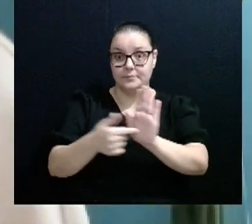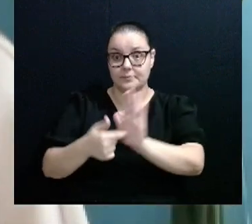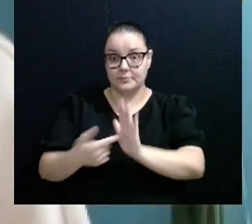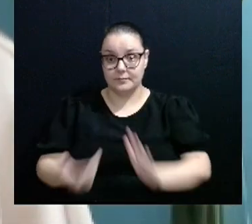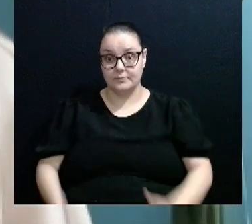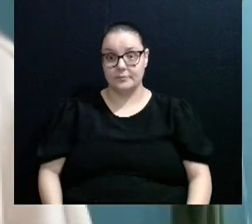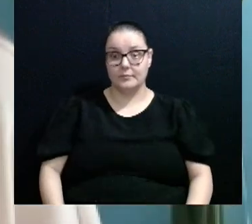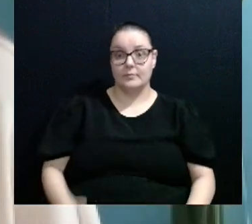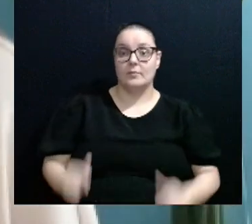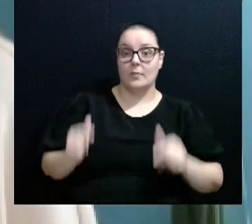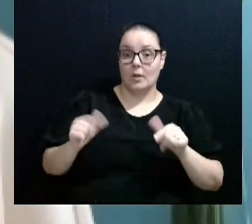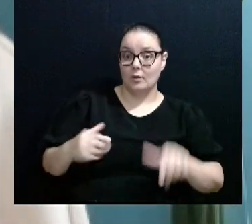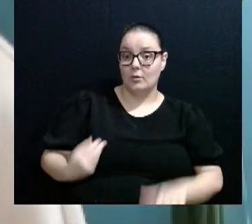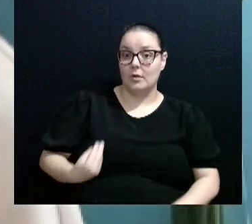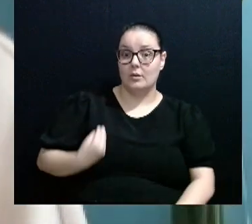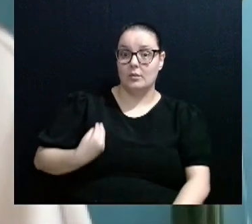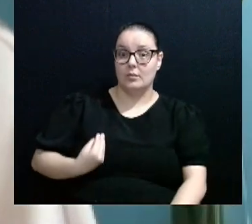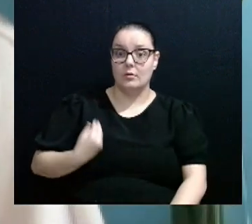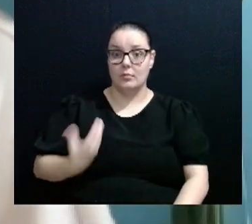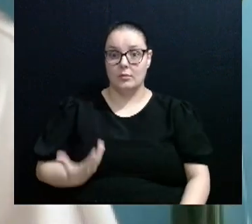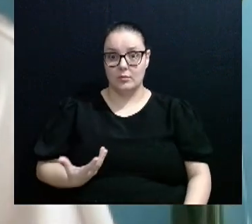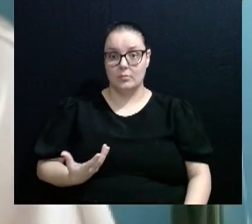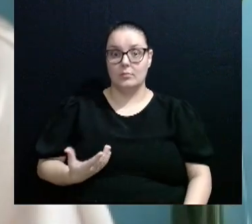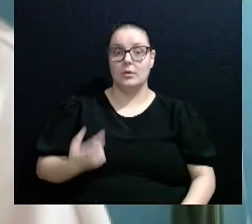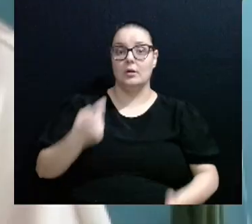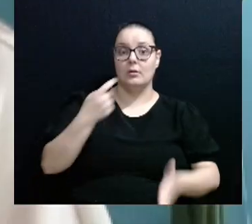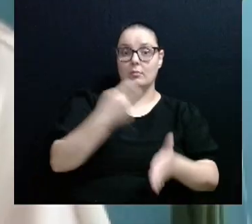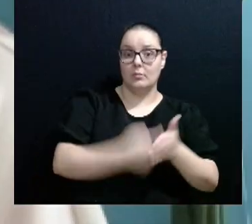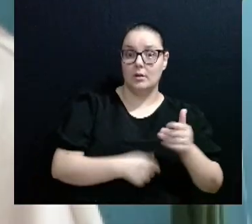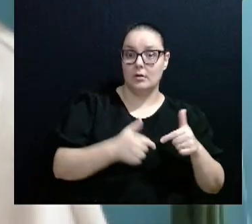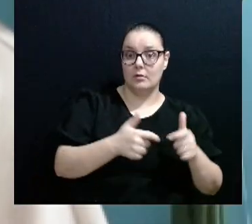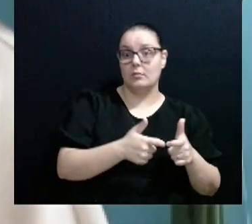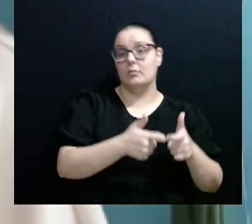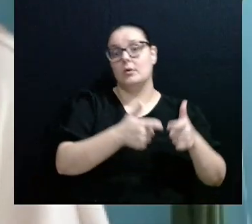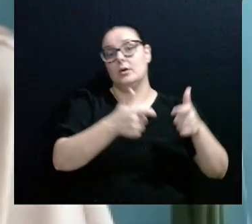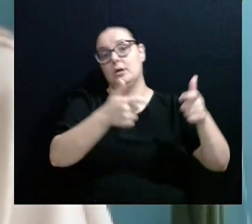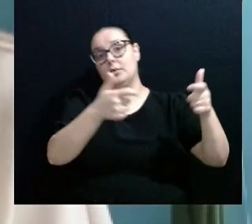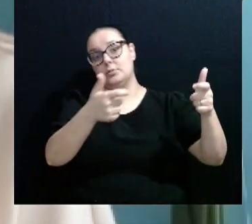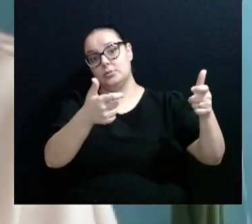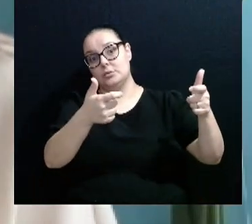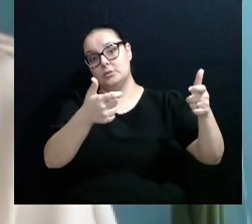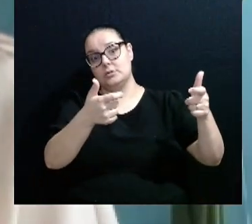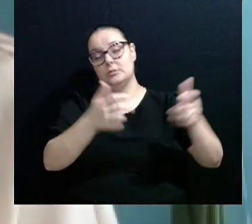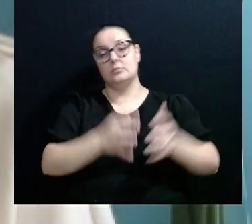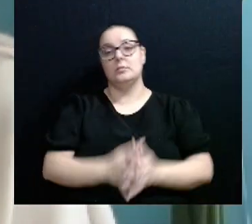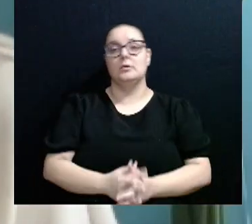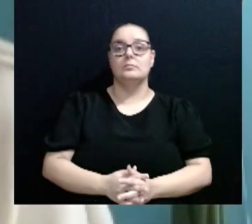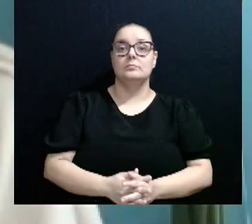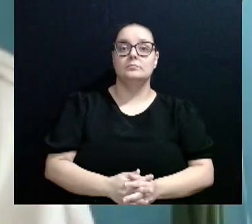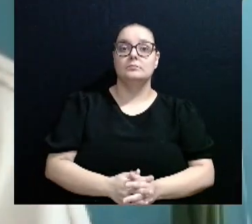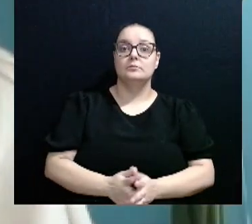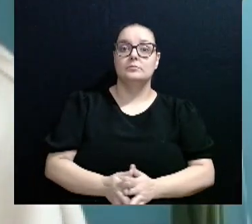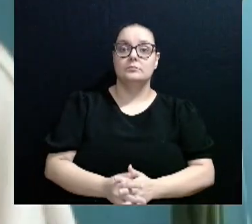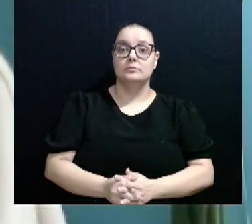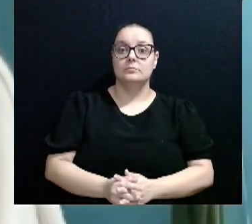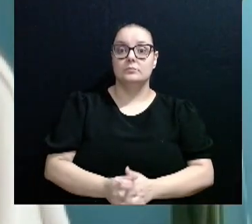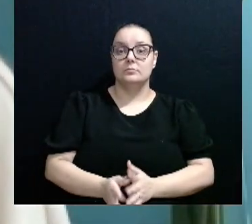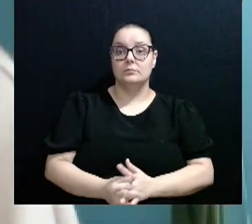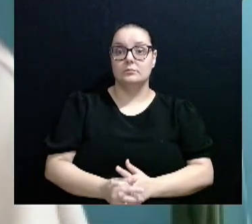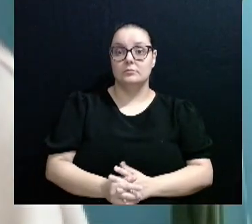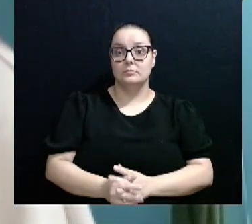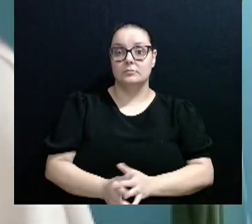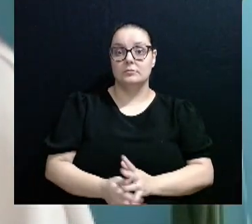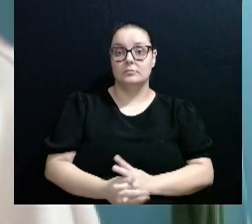vivendo, né, uma taxa de emprego altíssima, né, a nossa taxa de desemprego está